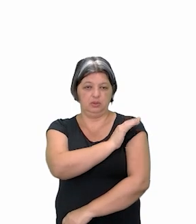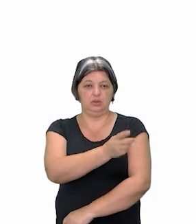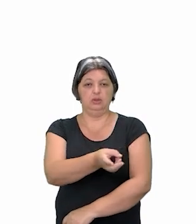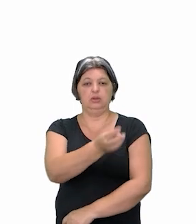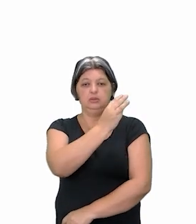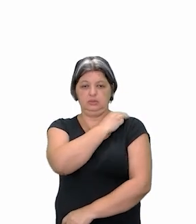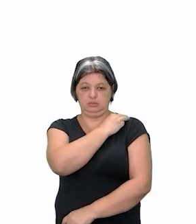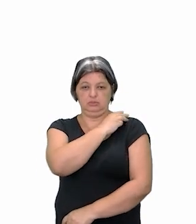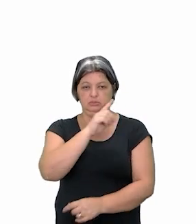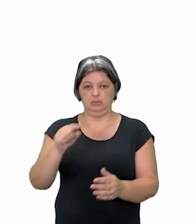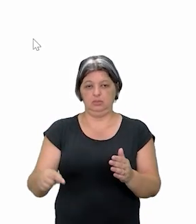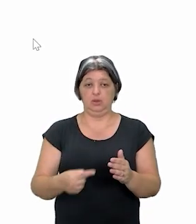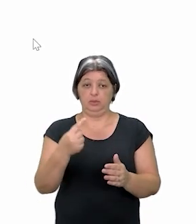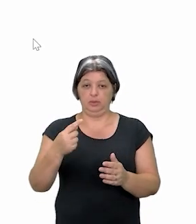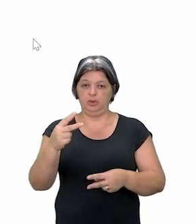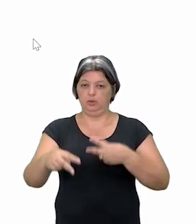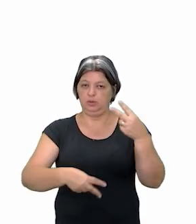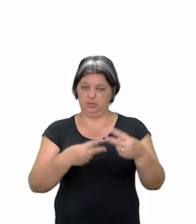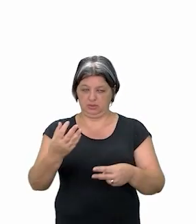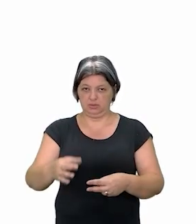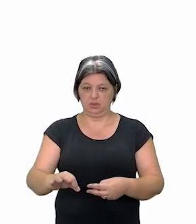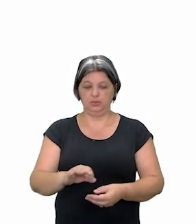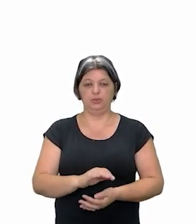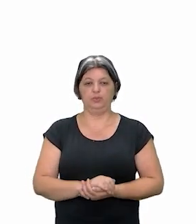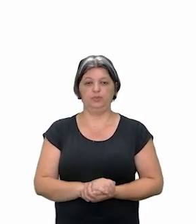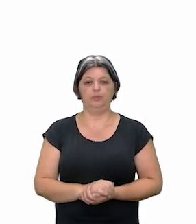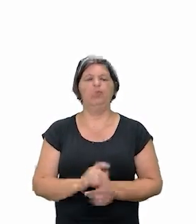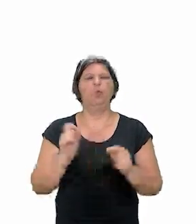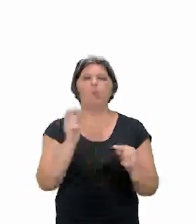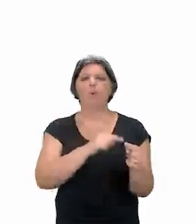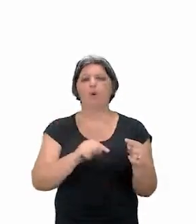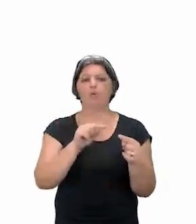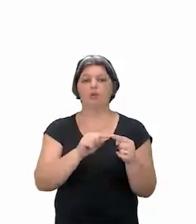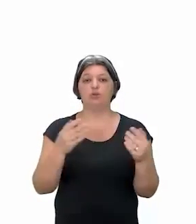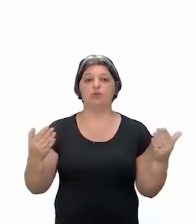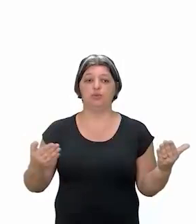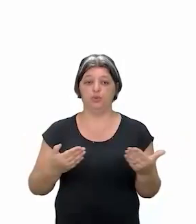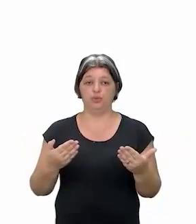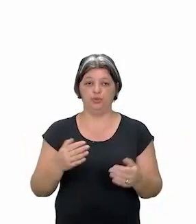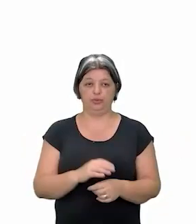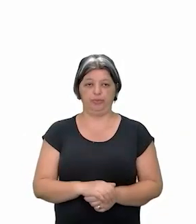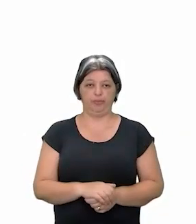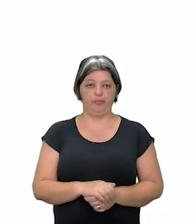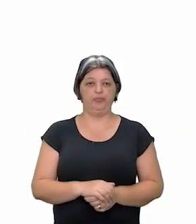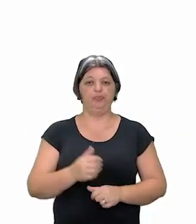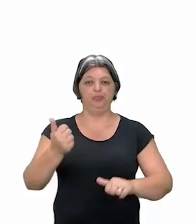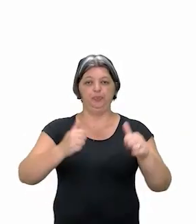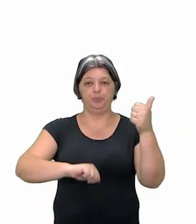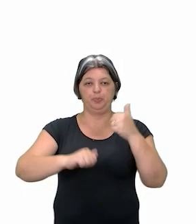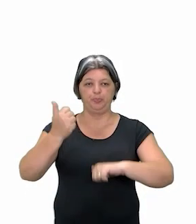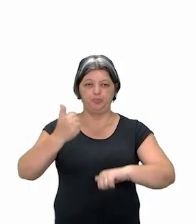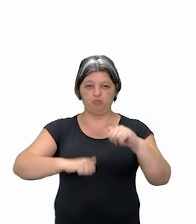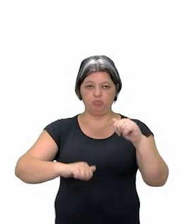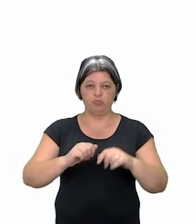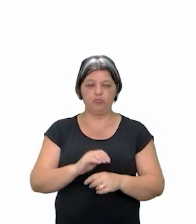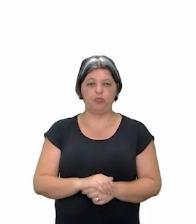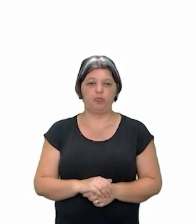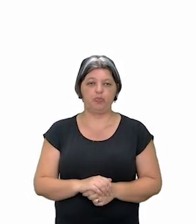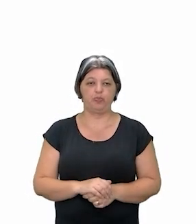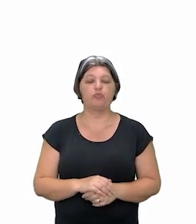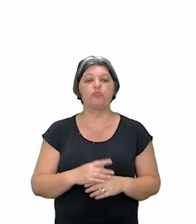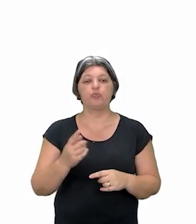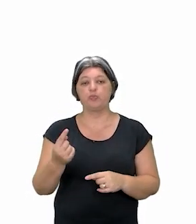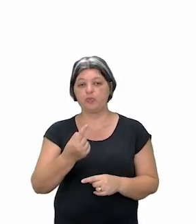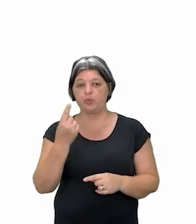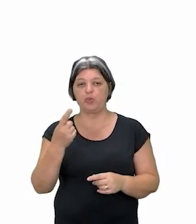primeiro bimestre, certo? Quais são os objetivos? Hoje a gente vai falar de avaliação, tá bem? Então, o primeiro